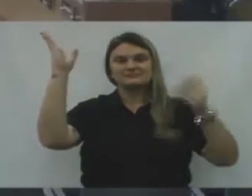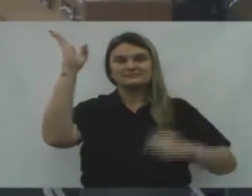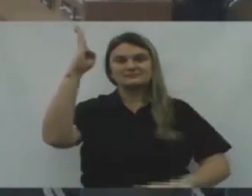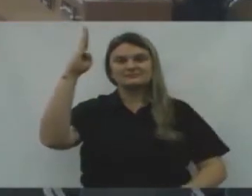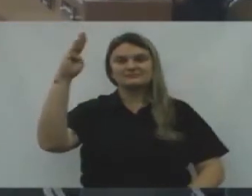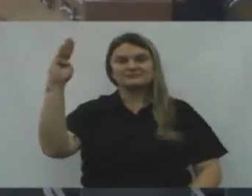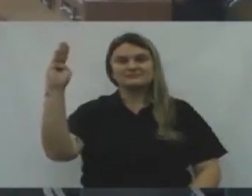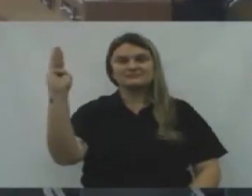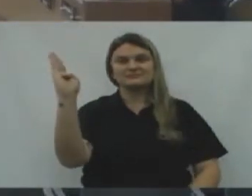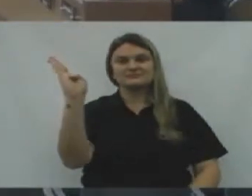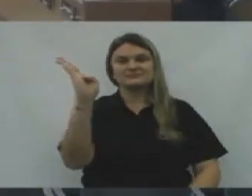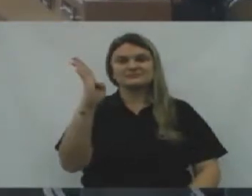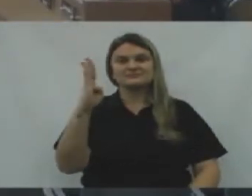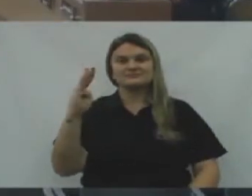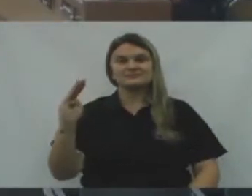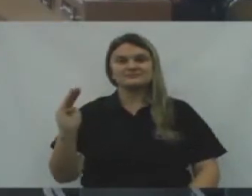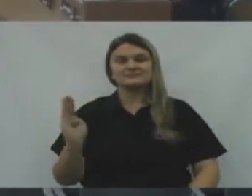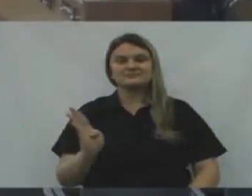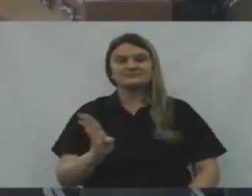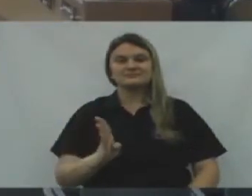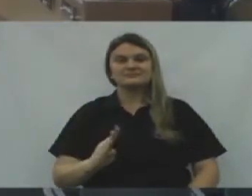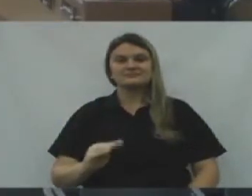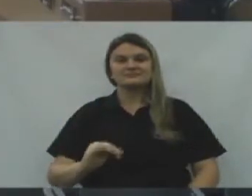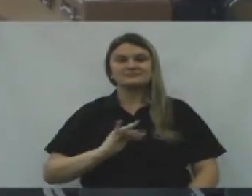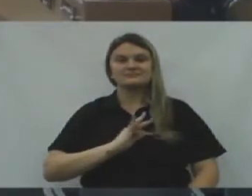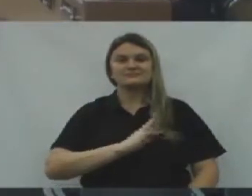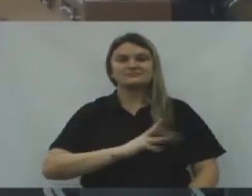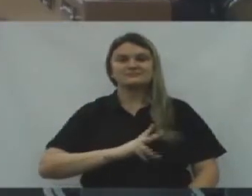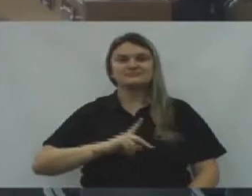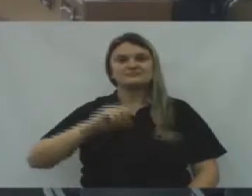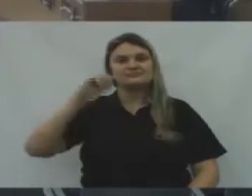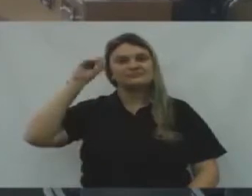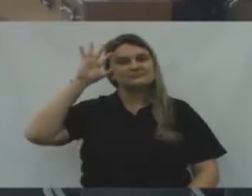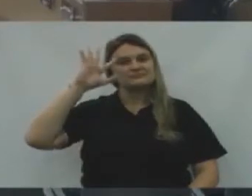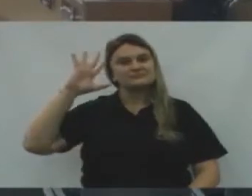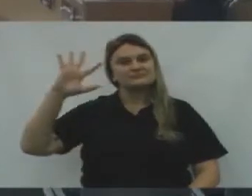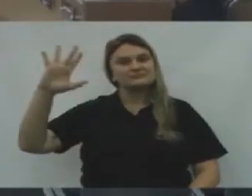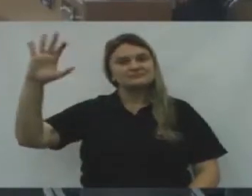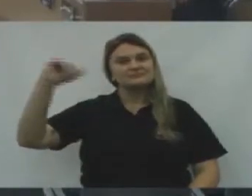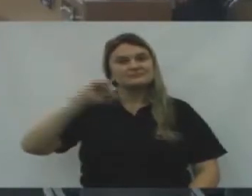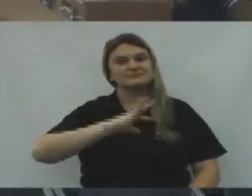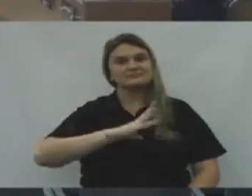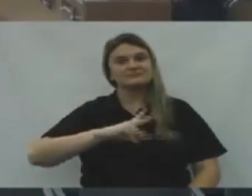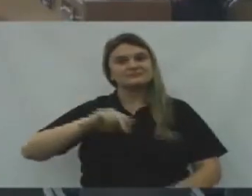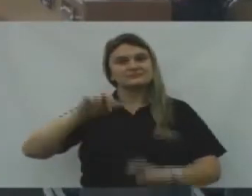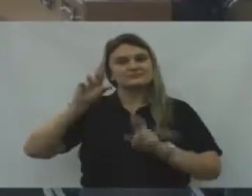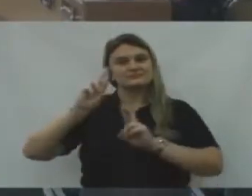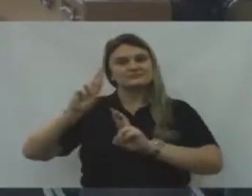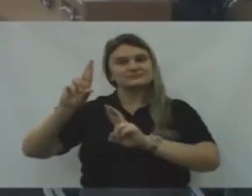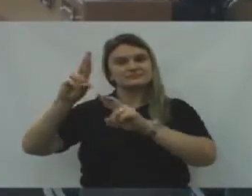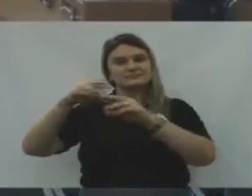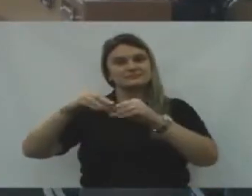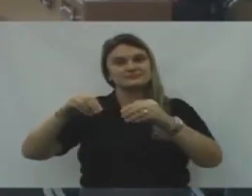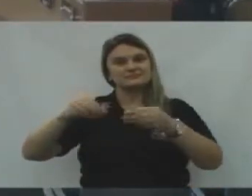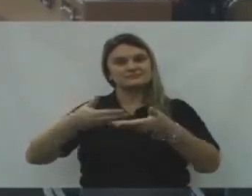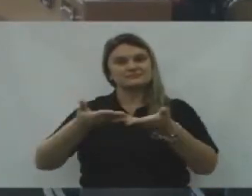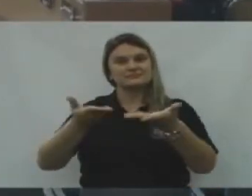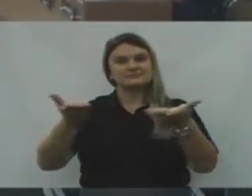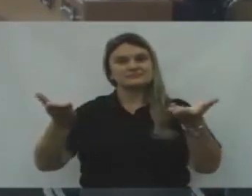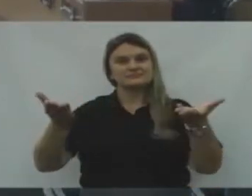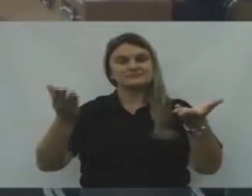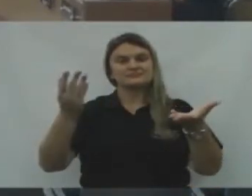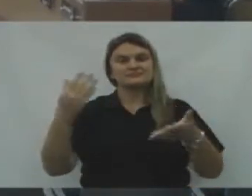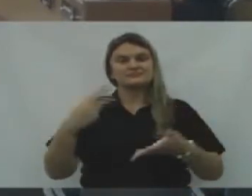que ela trata o salvo e sol. Brasil, um sonho intenso, um raio vívido, de amor e de